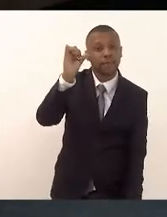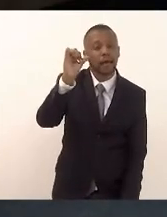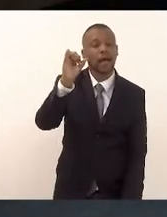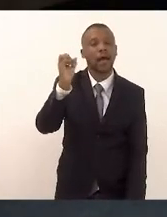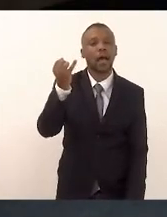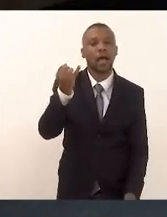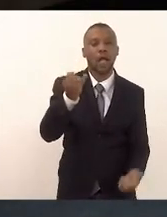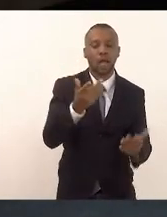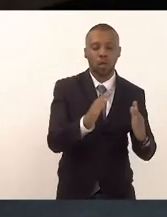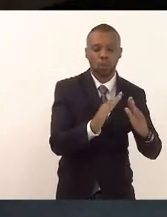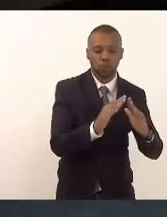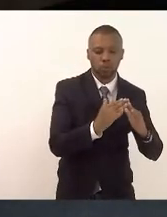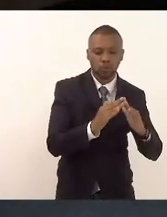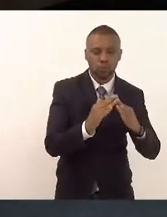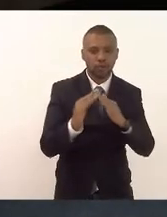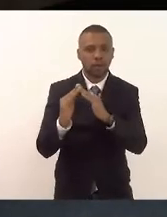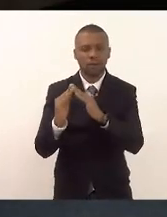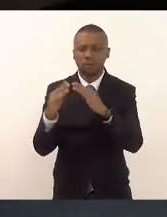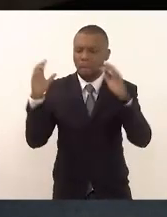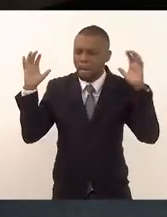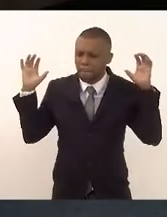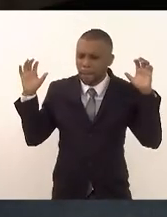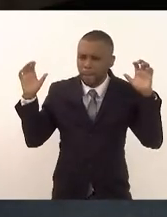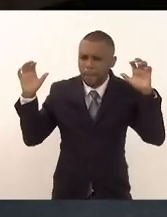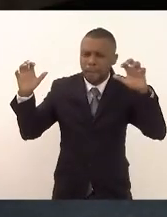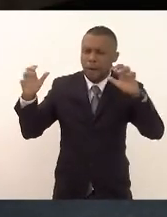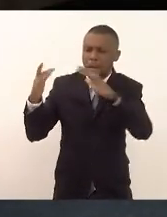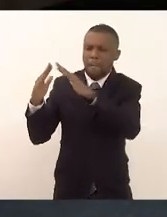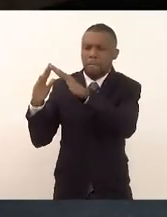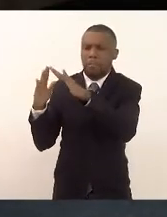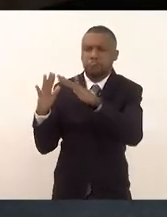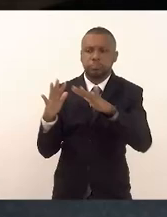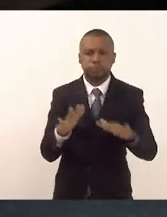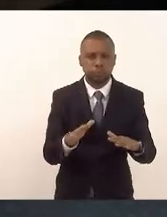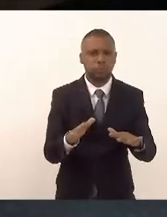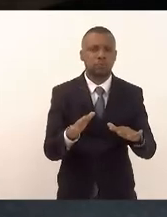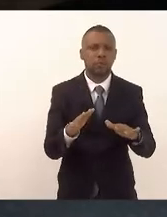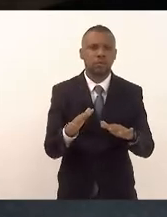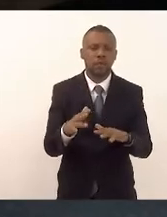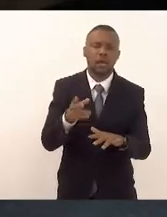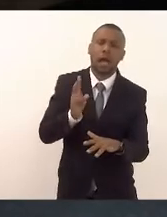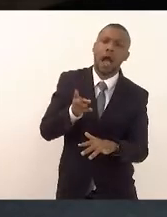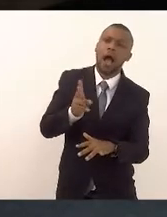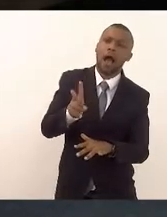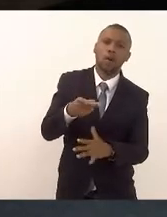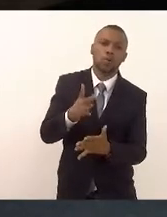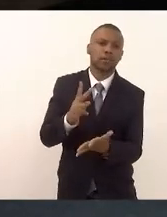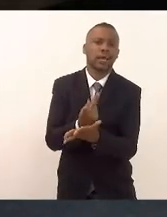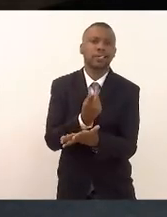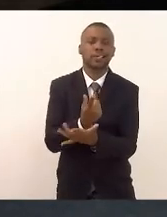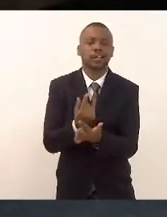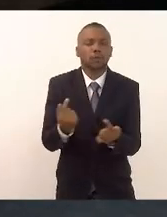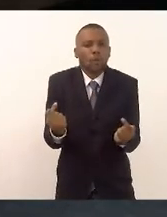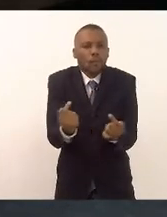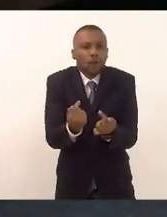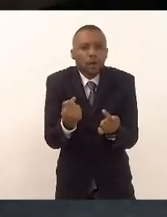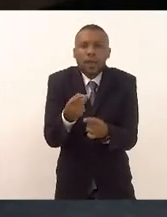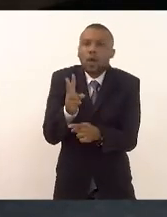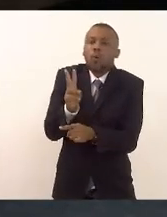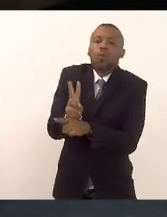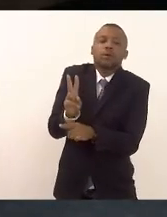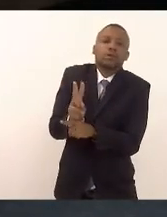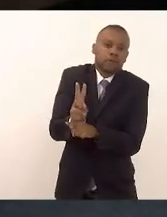que são cada vez mais constantes, não há ninguém cuidando disso. Que a Defesa